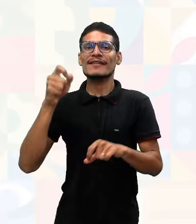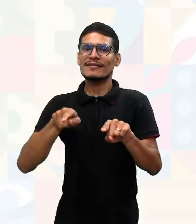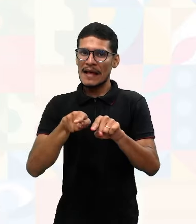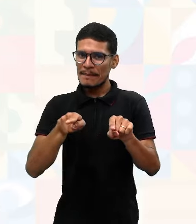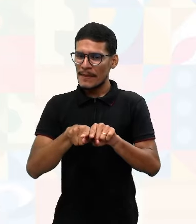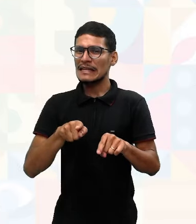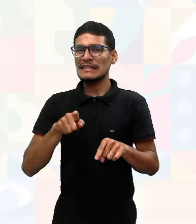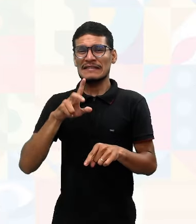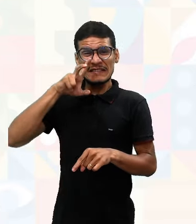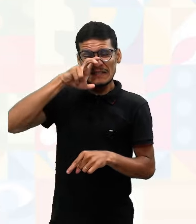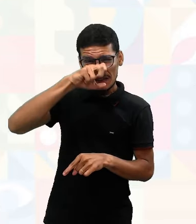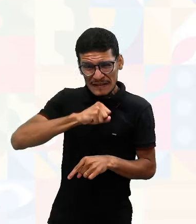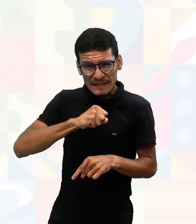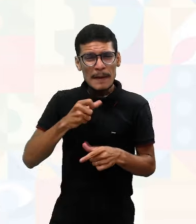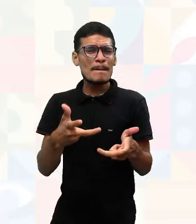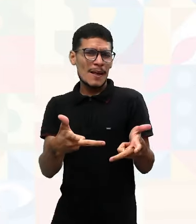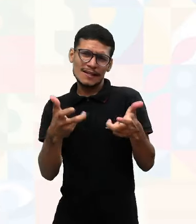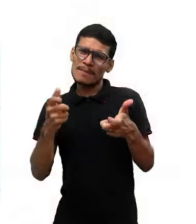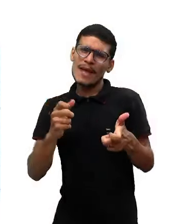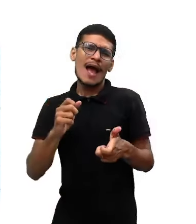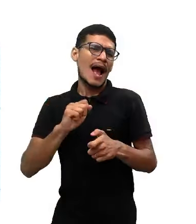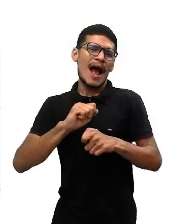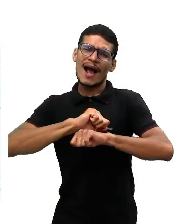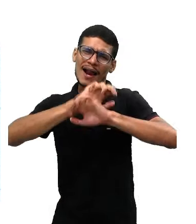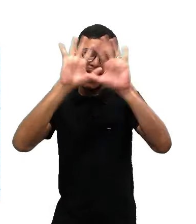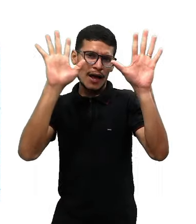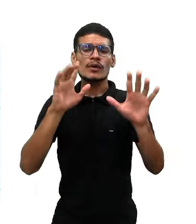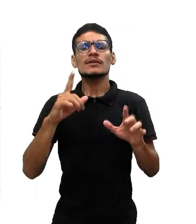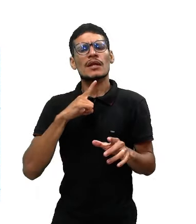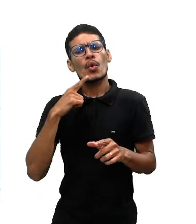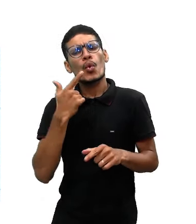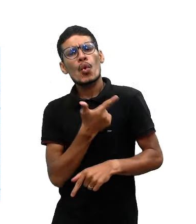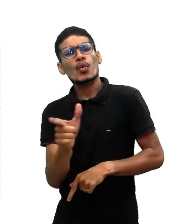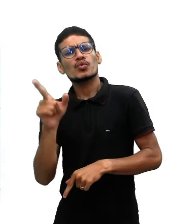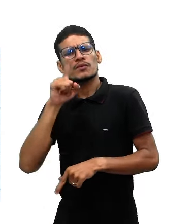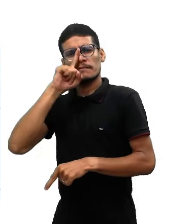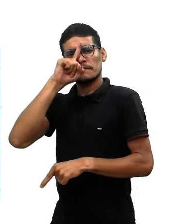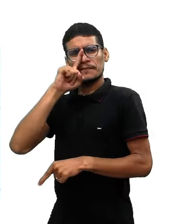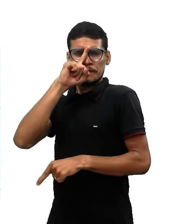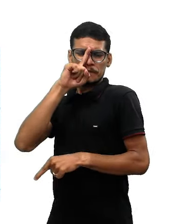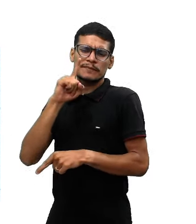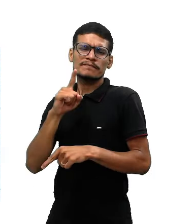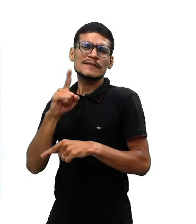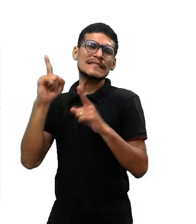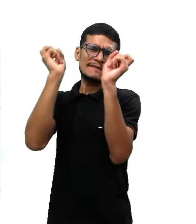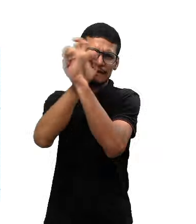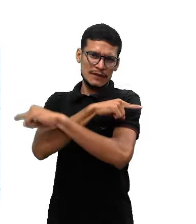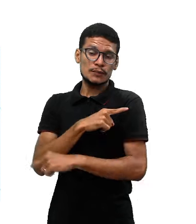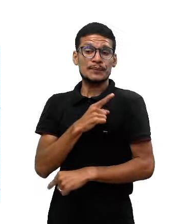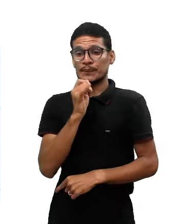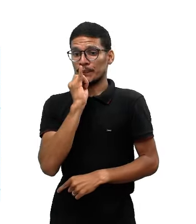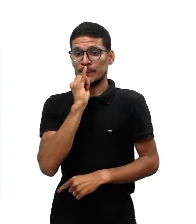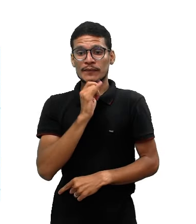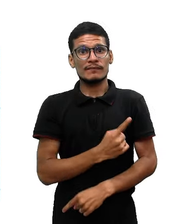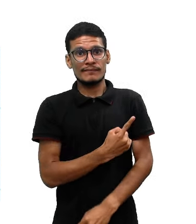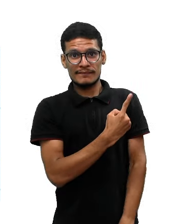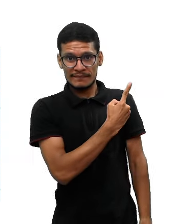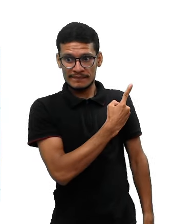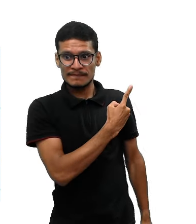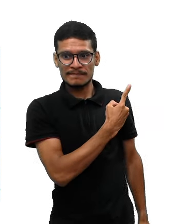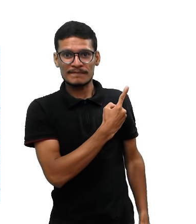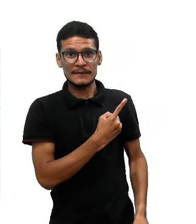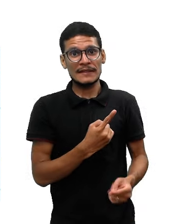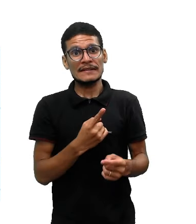fácil percepção, até um risco um pouco mais discreto. Então, aqui, vocês podem ver que existem